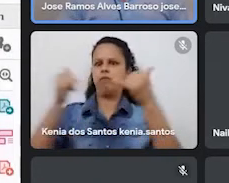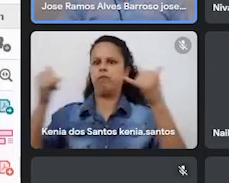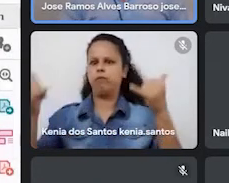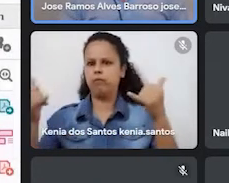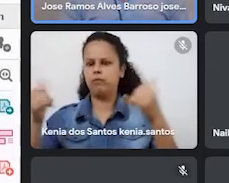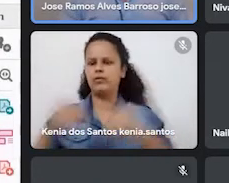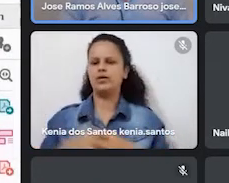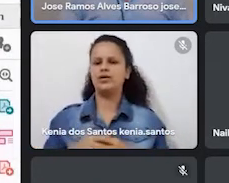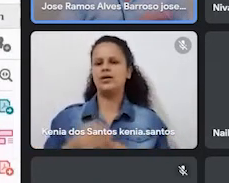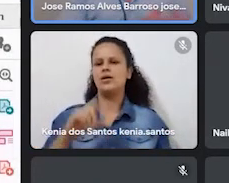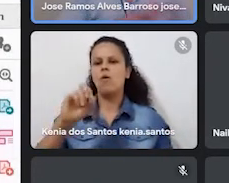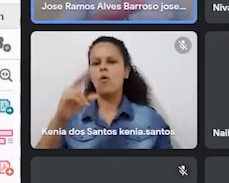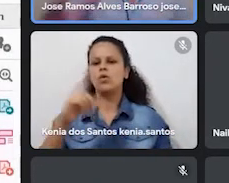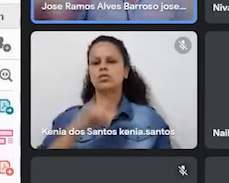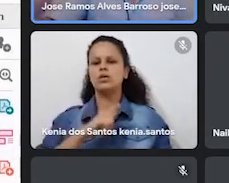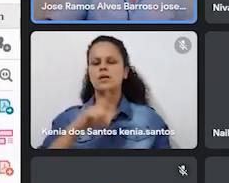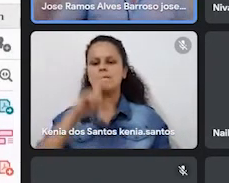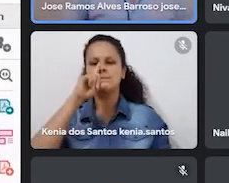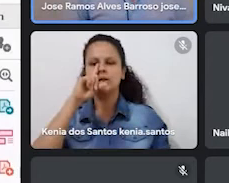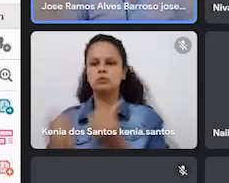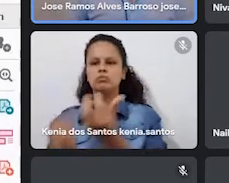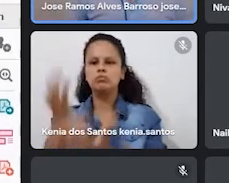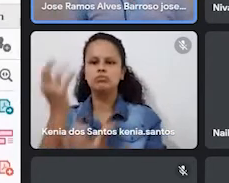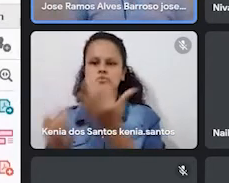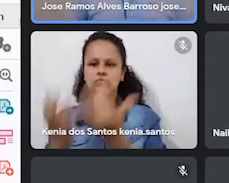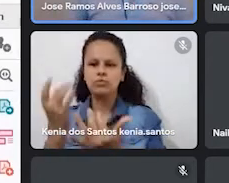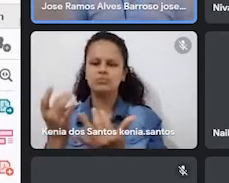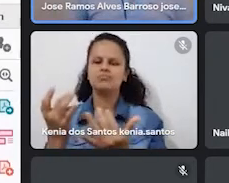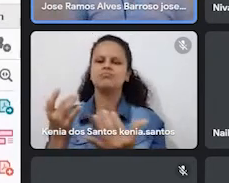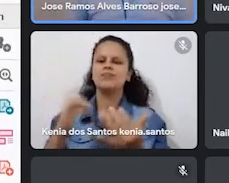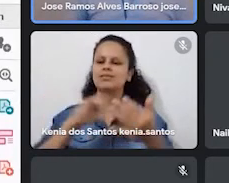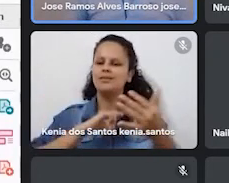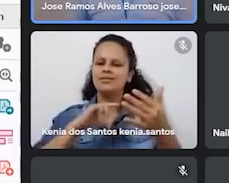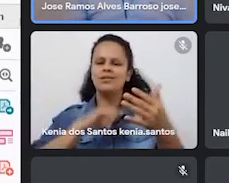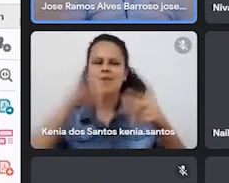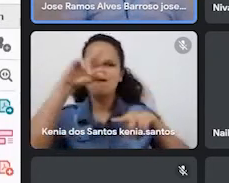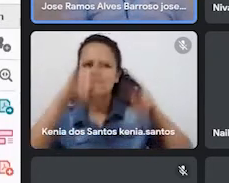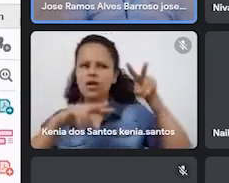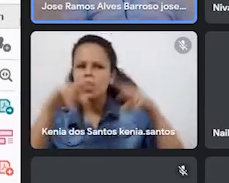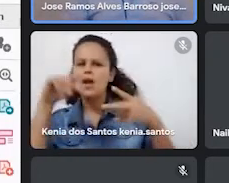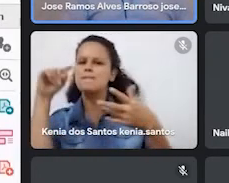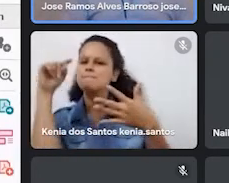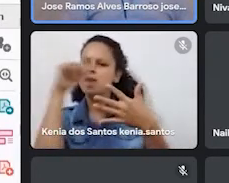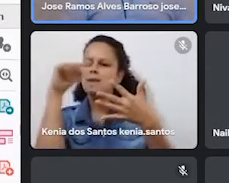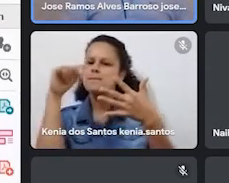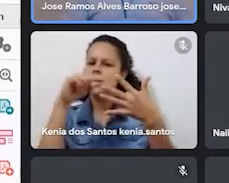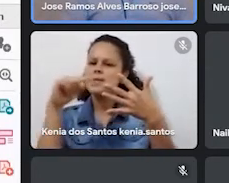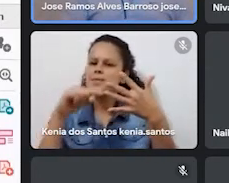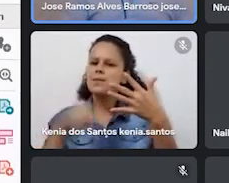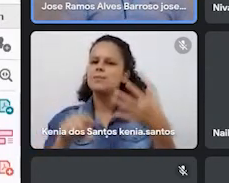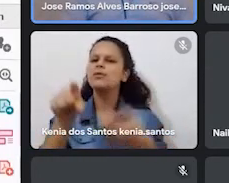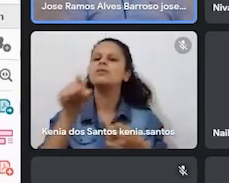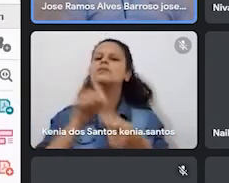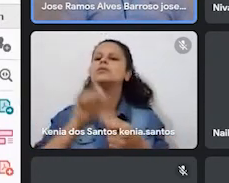Exposição à chama. E vai os itens ali que você vai o quê?